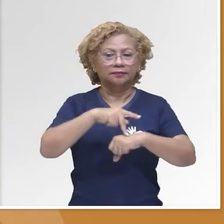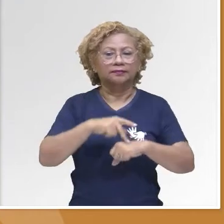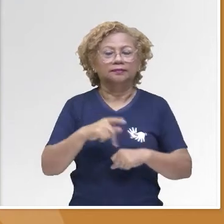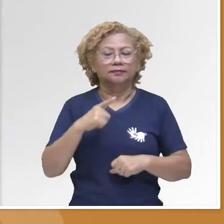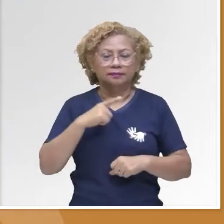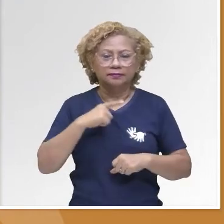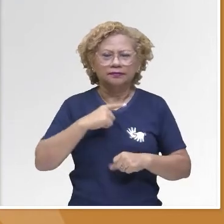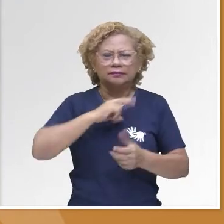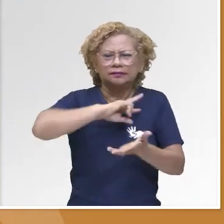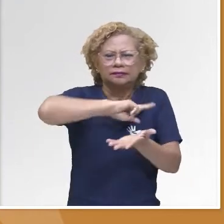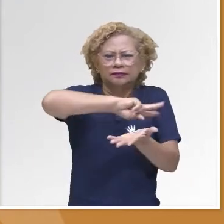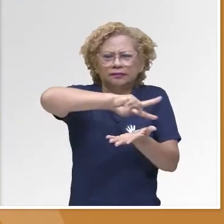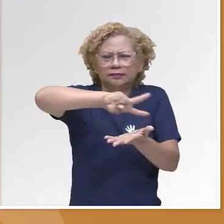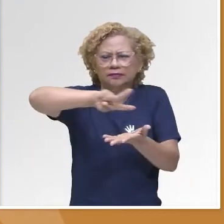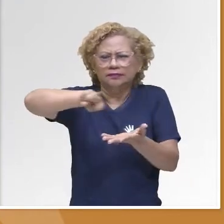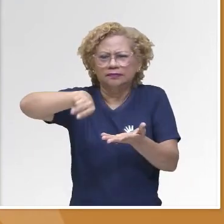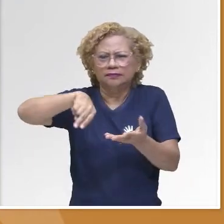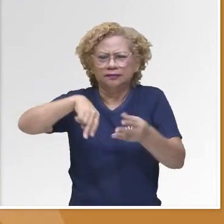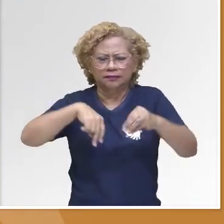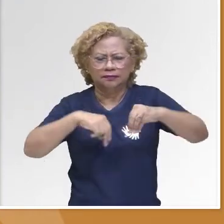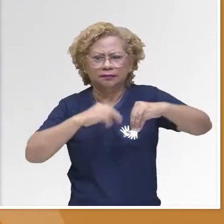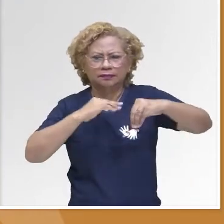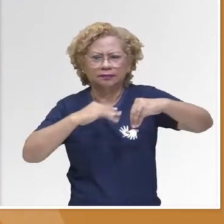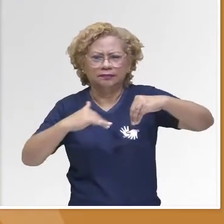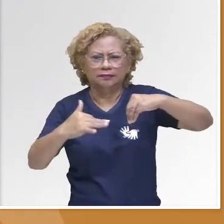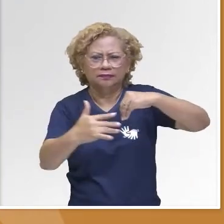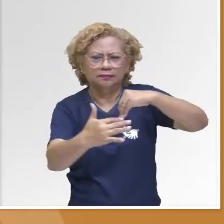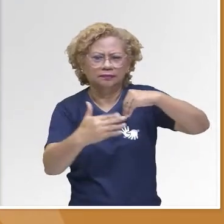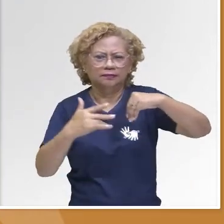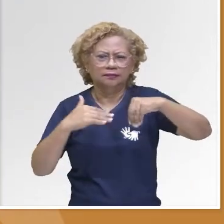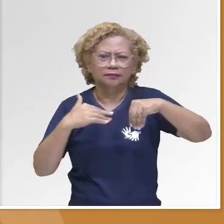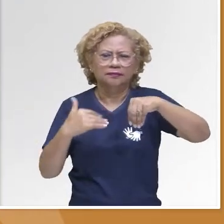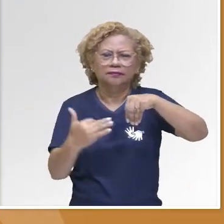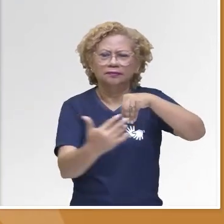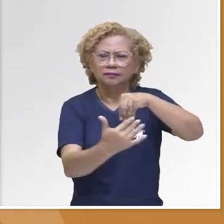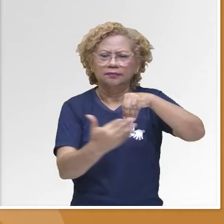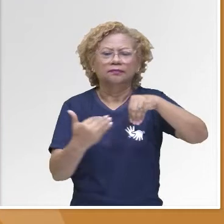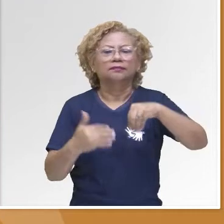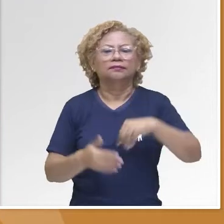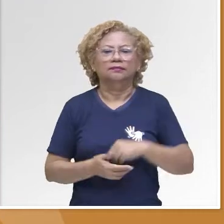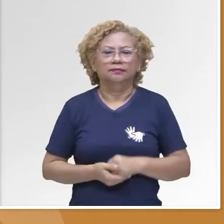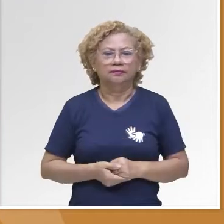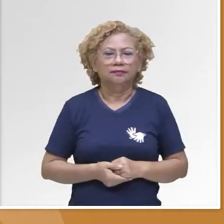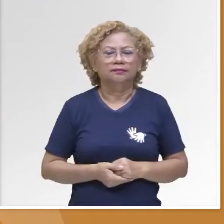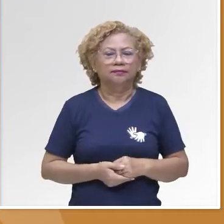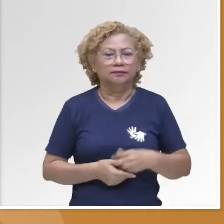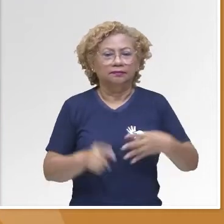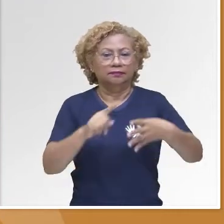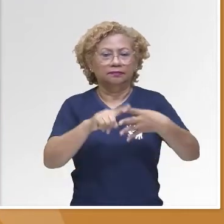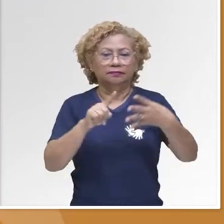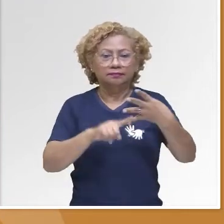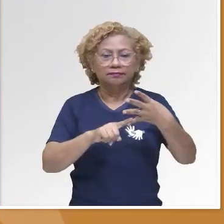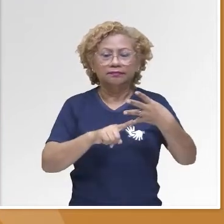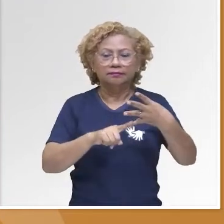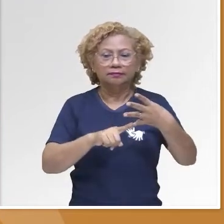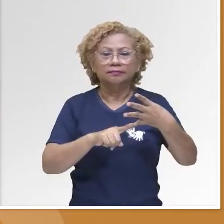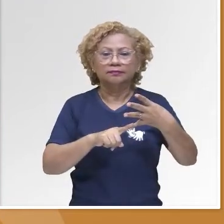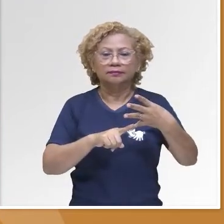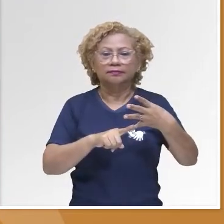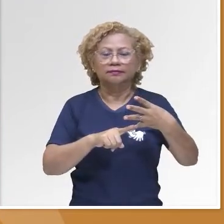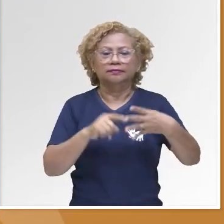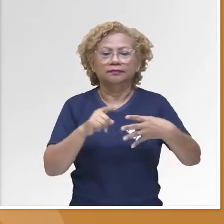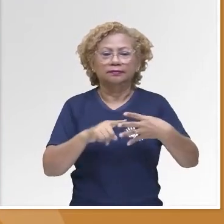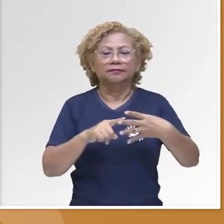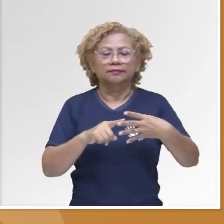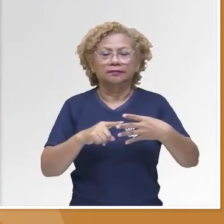ilhas, Hokkaido, Honshu, Shikoku, Kyushu, tá? E essas ilhas são